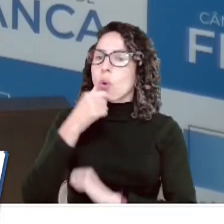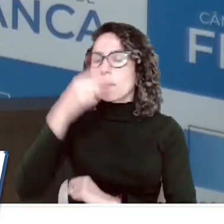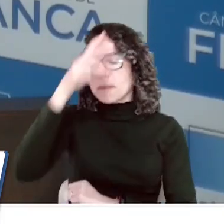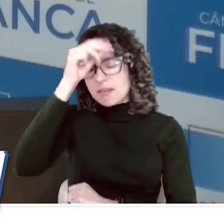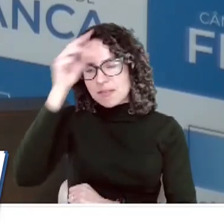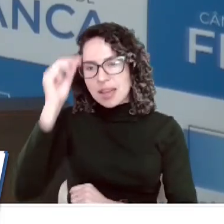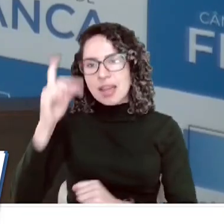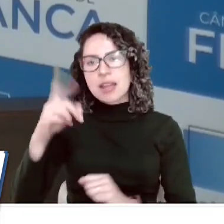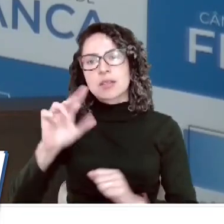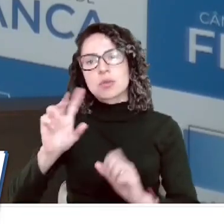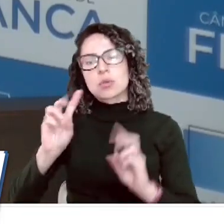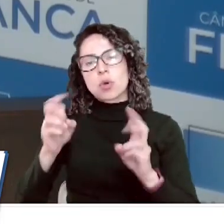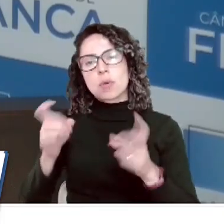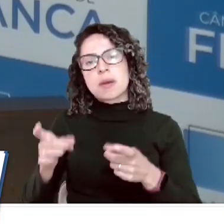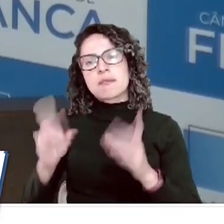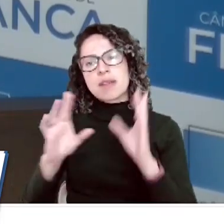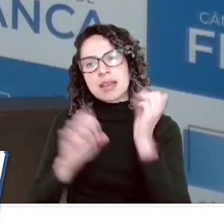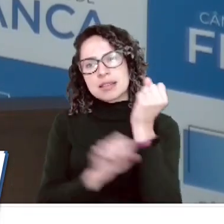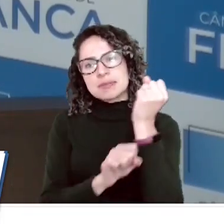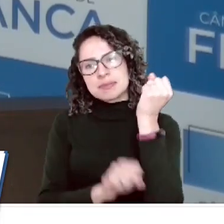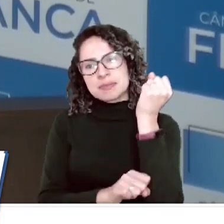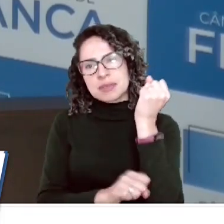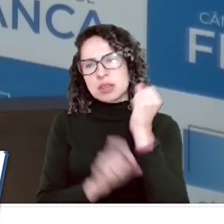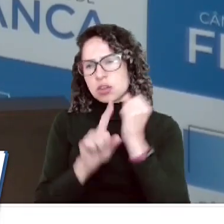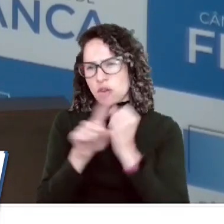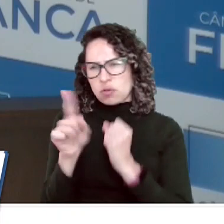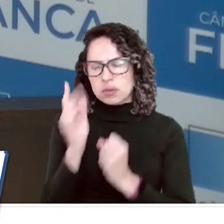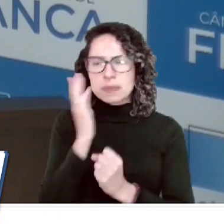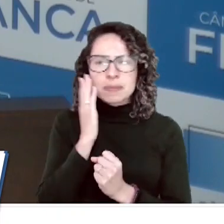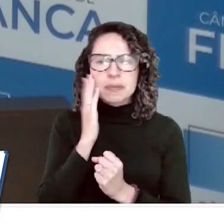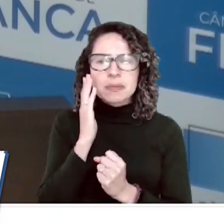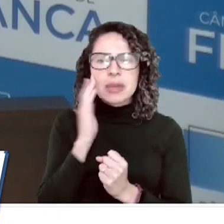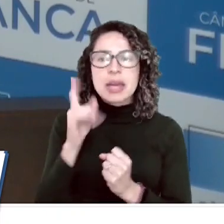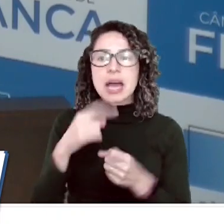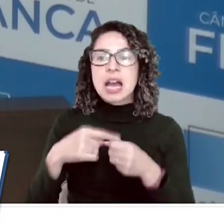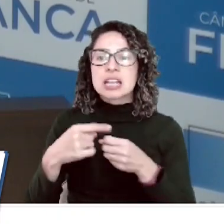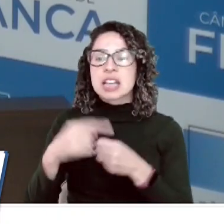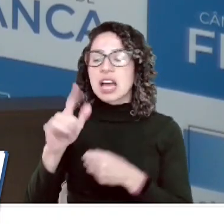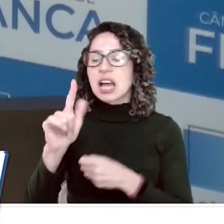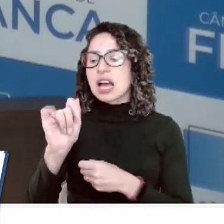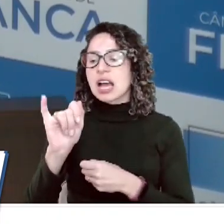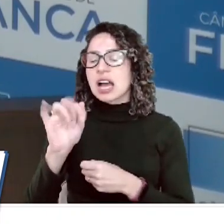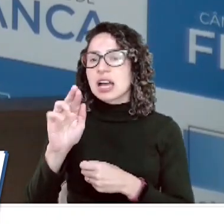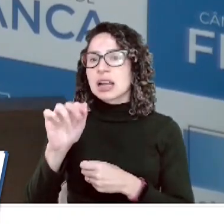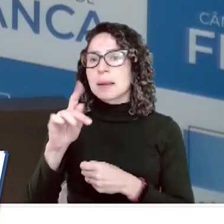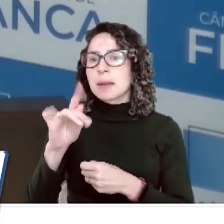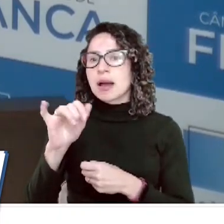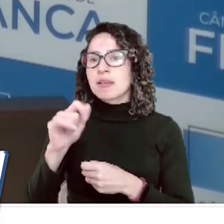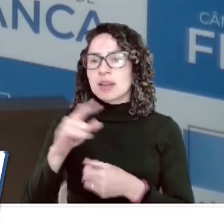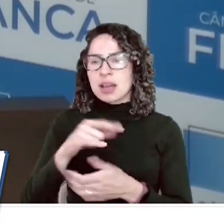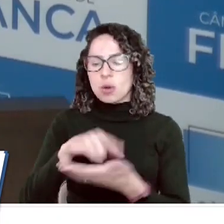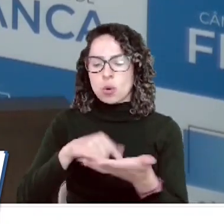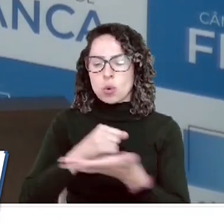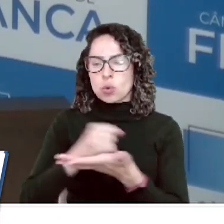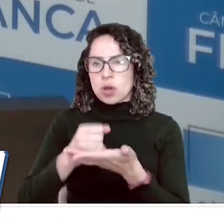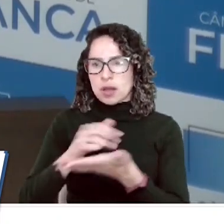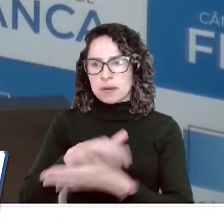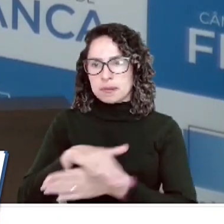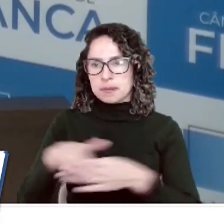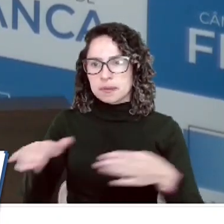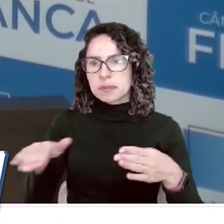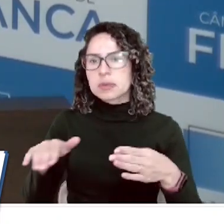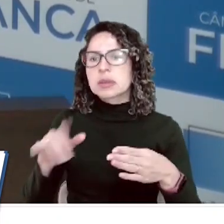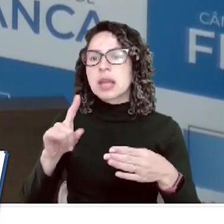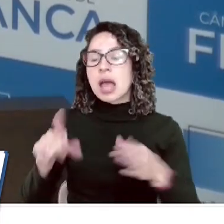da privatização da Sabesp. Só para vocês terem uma ideia, a cidade de Igarapava venceu o contrato e pela a